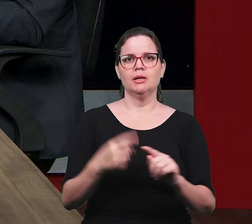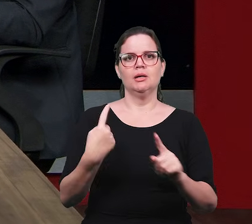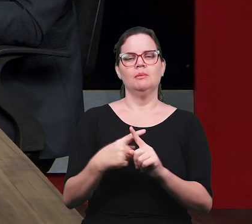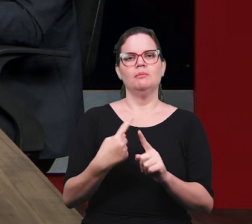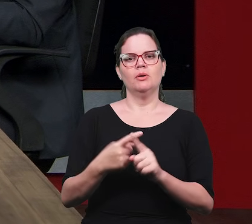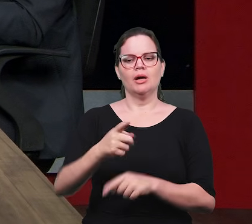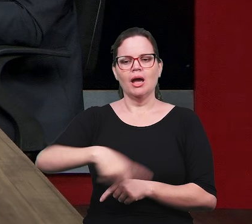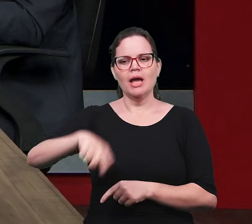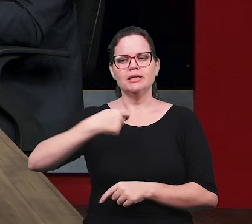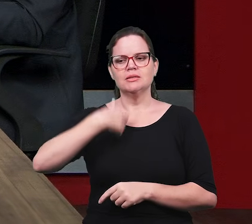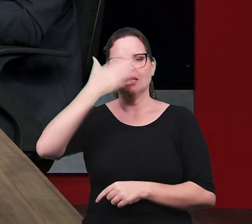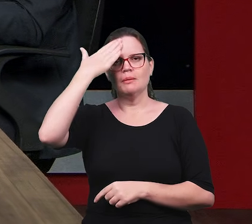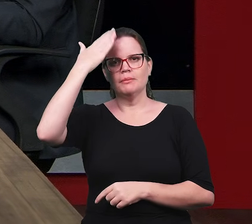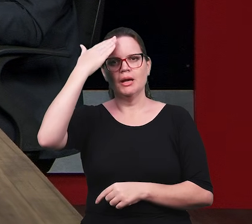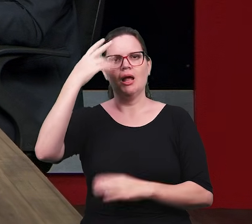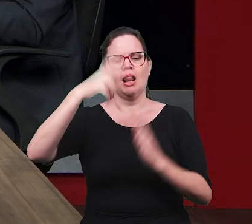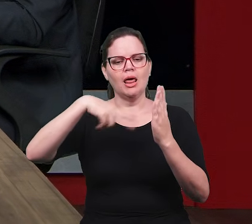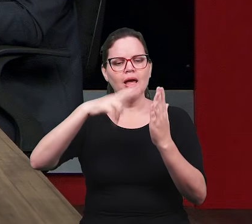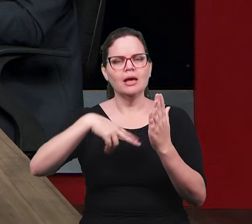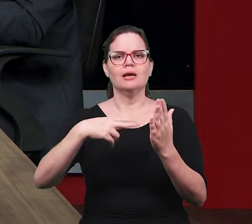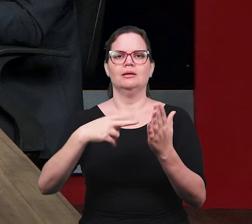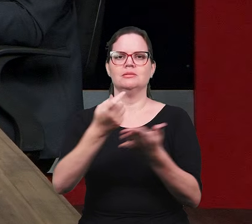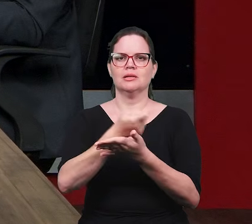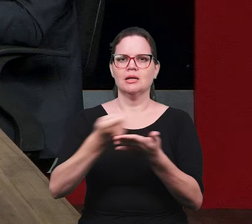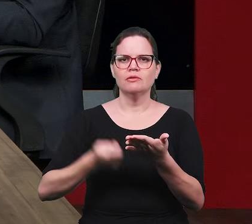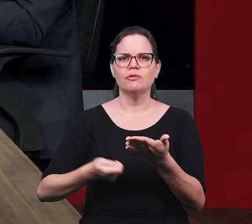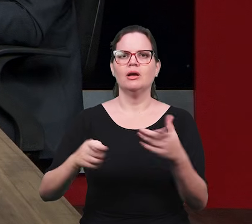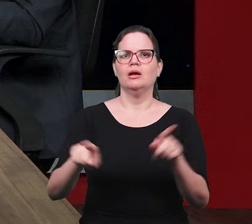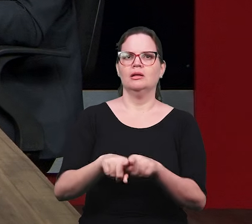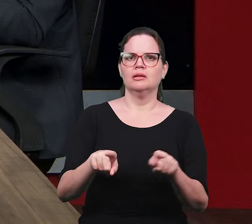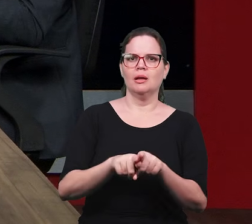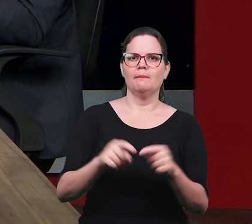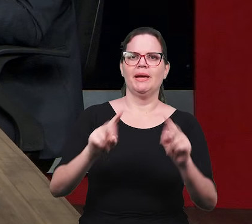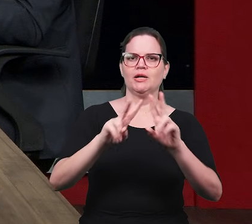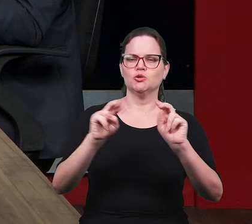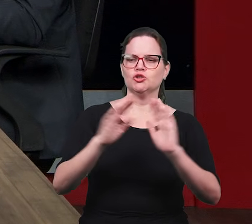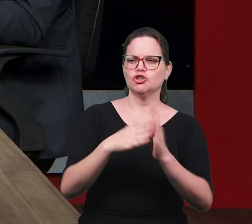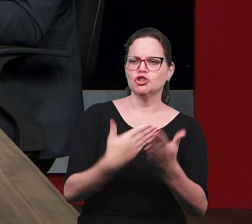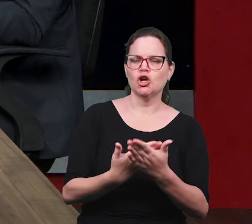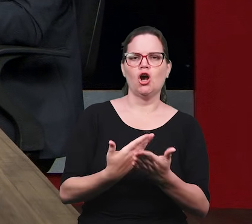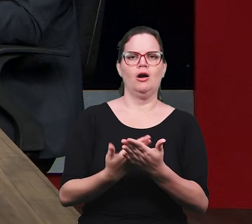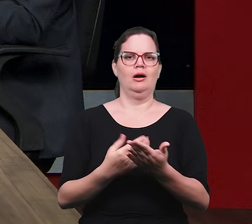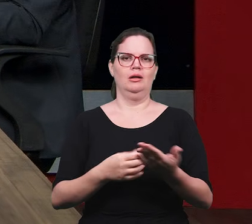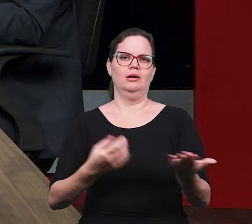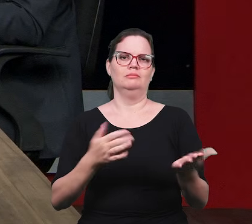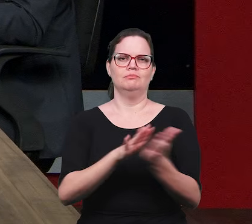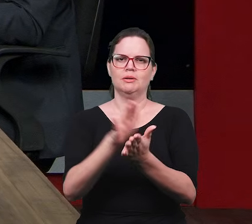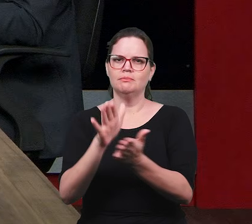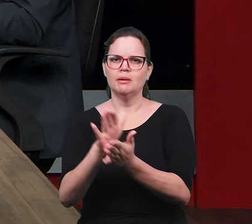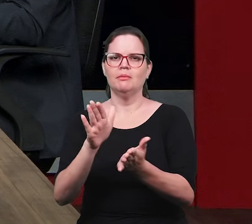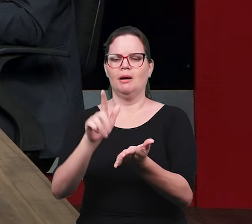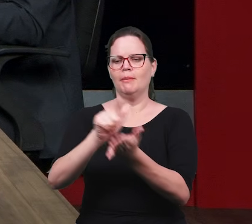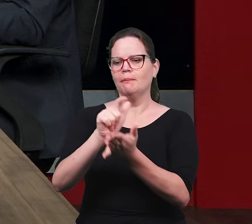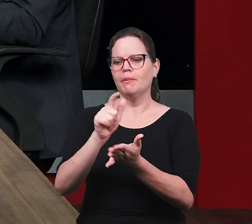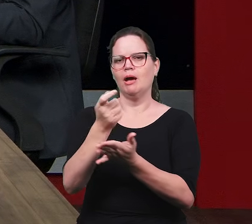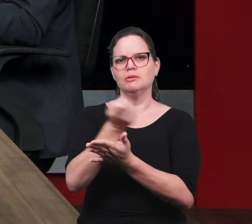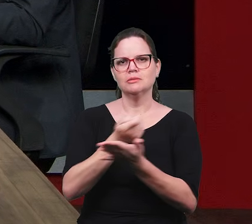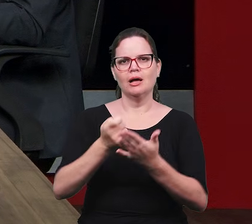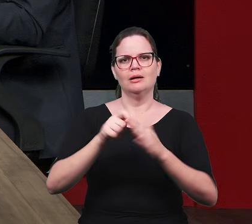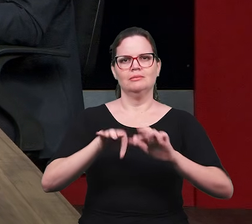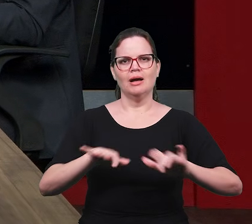relação à alfabetização, à leitura, à instituição escolar, mas nós vamos falar sobre isso depois.